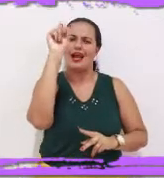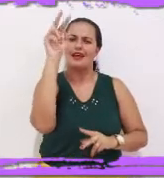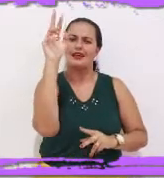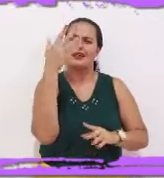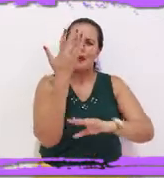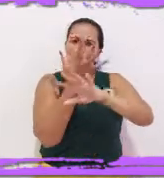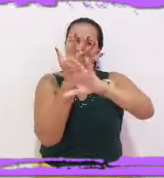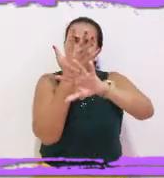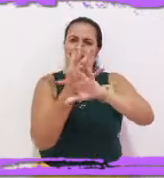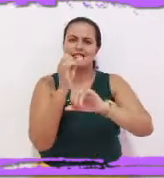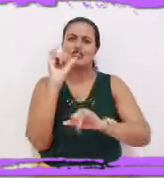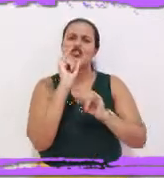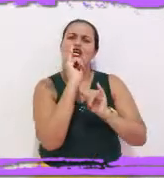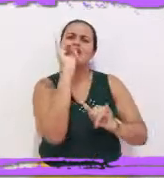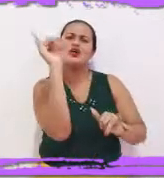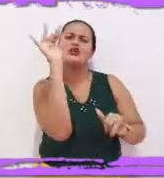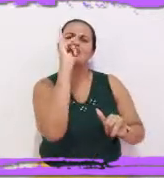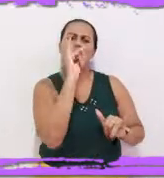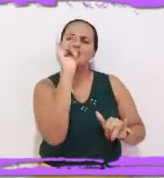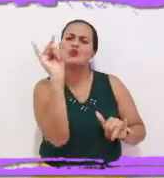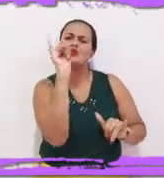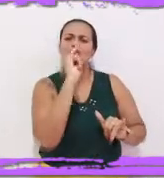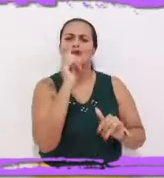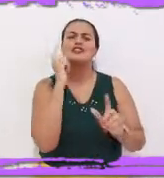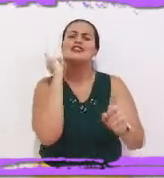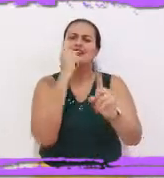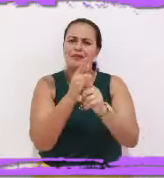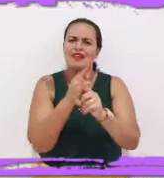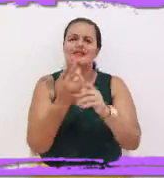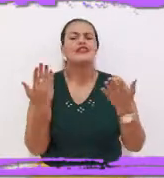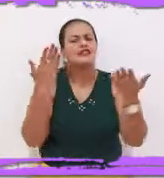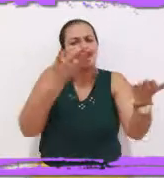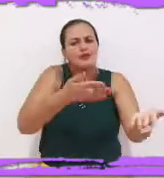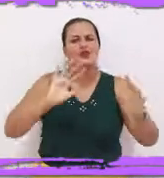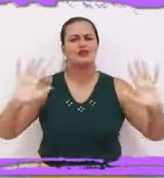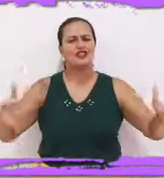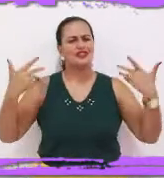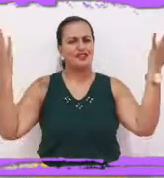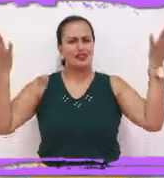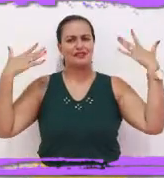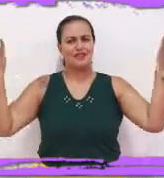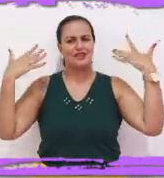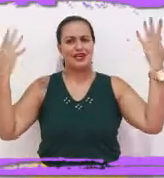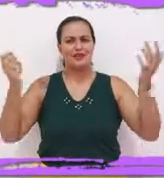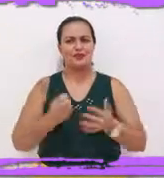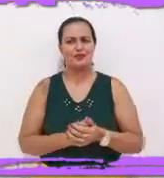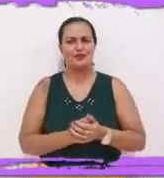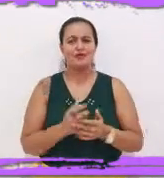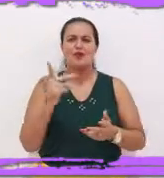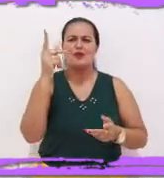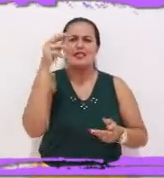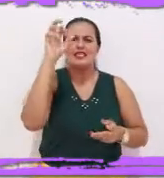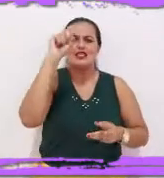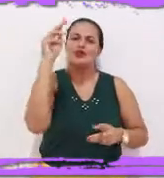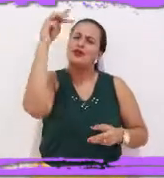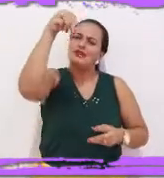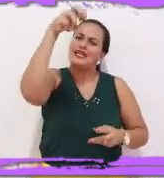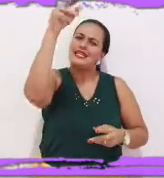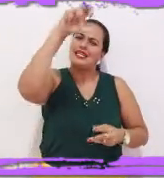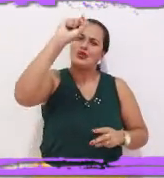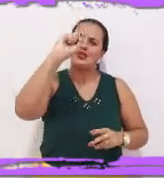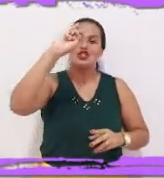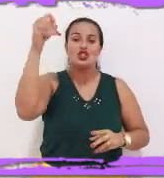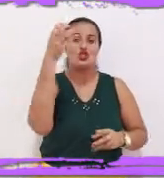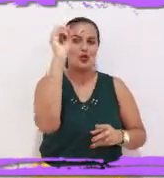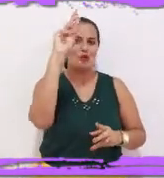na Praça do Ferreirinha, lá em Itaipuaçu. Itaipuaçu que também vai receber o Festival de Verão, com apresentações